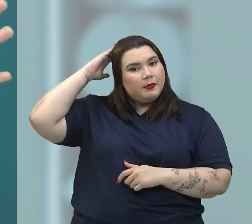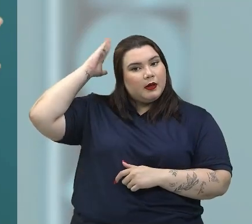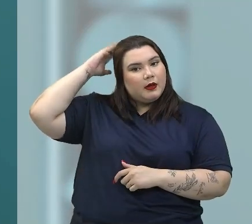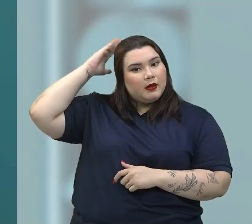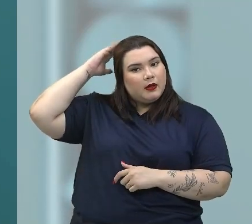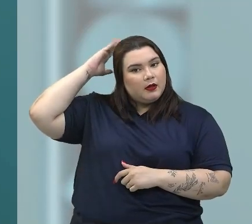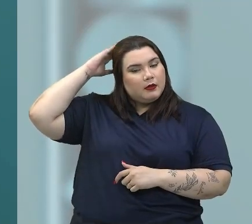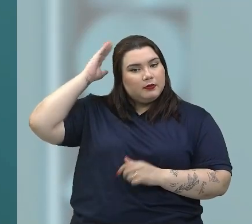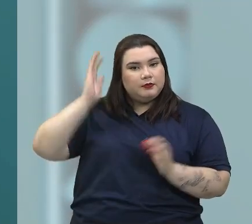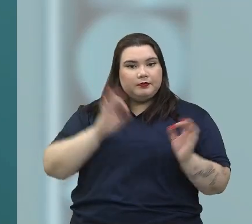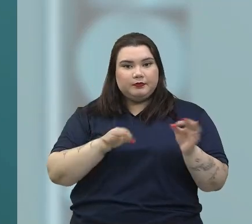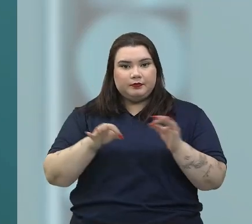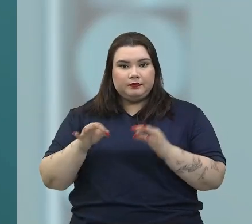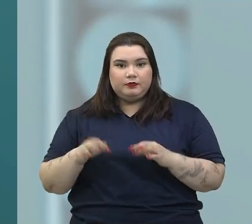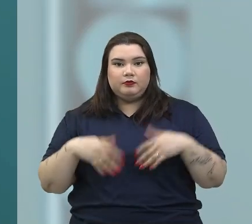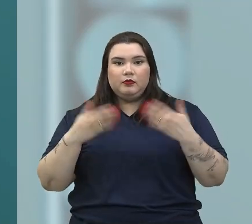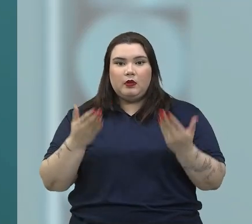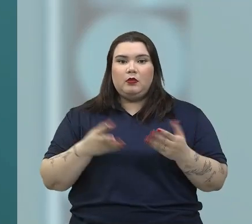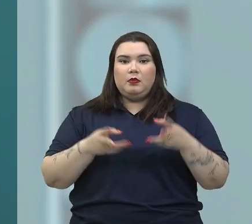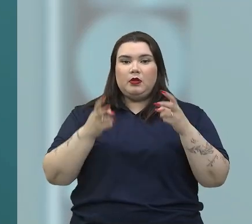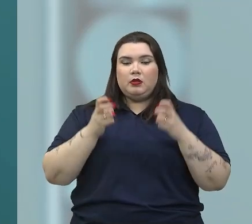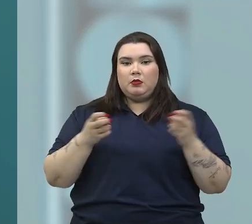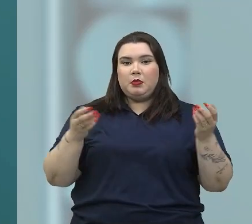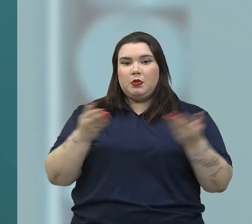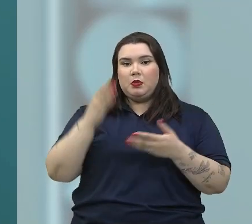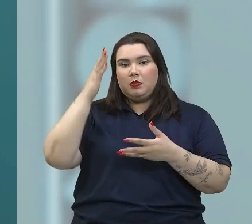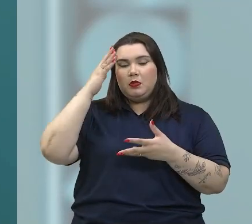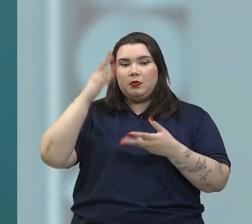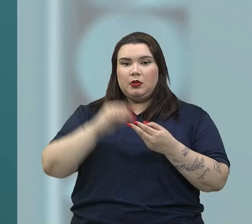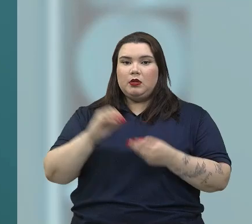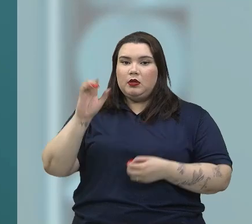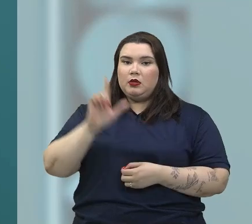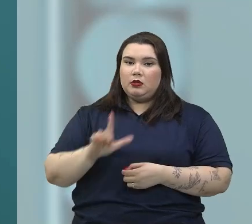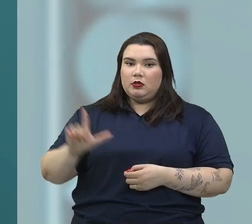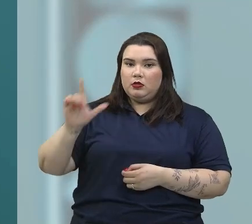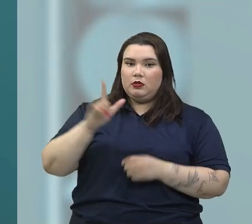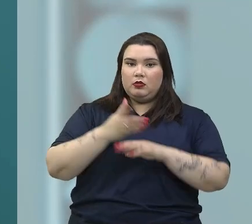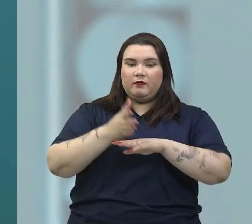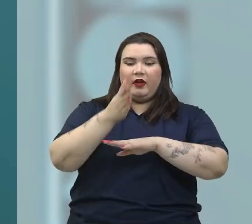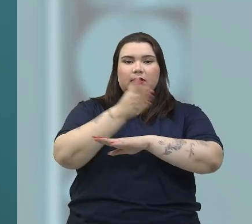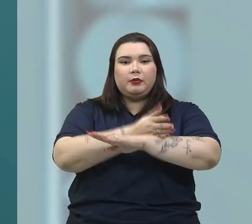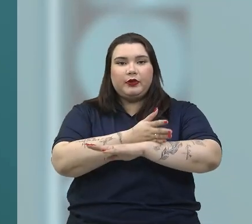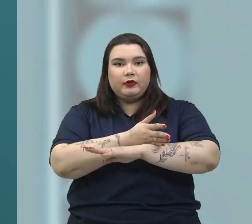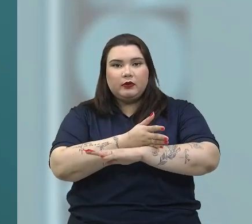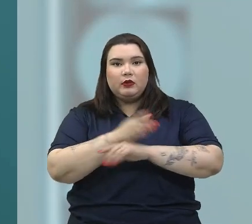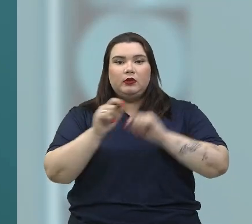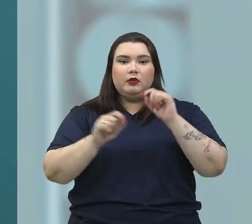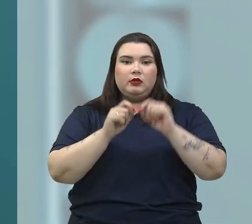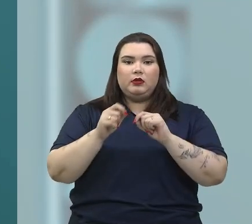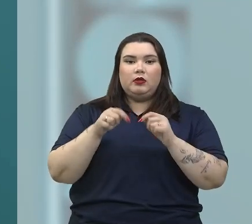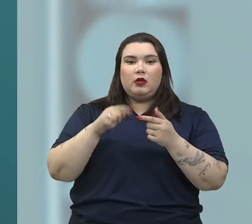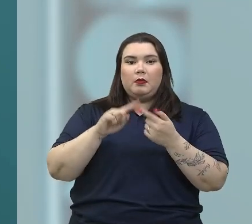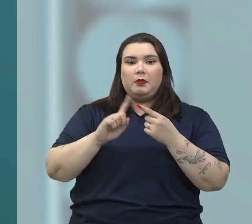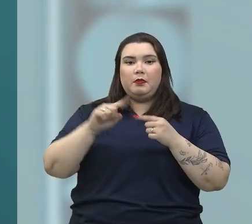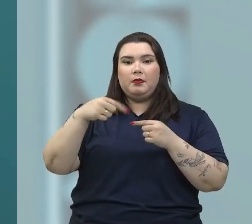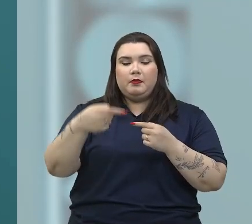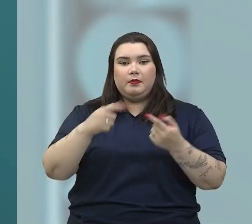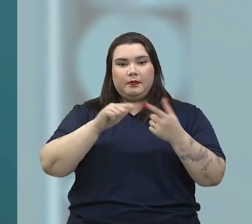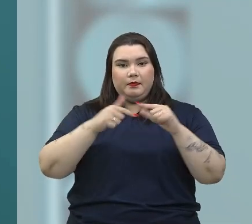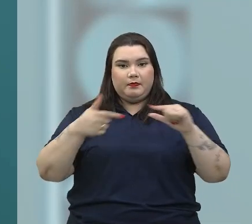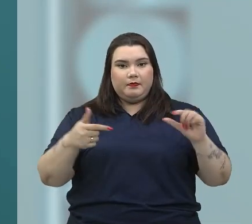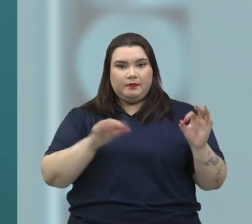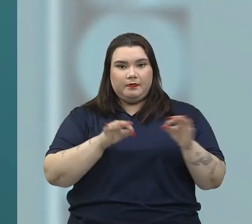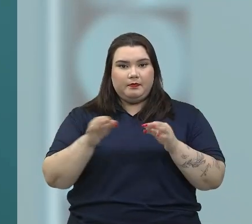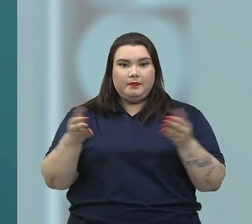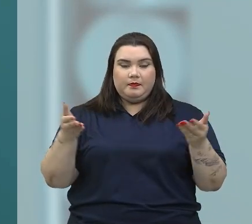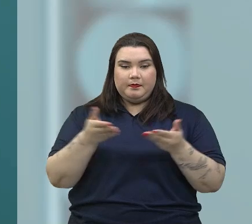havia dito, né, a gente agora entendeu essa questão da literatura antes da pós-modernidade. Mas agora a gente vai